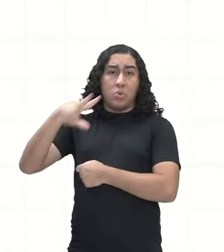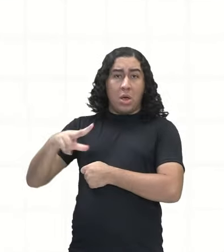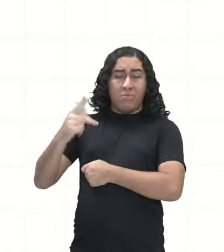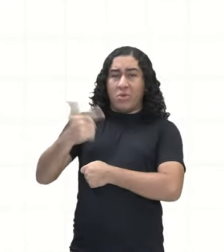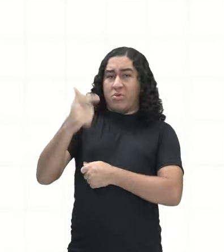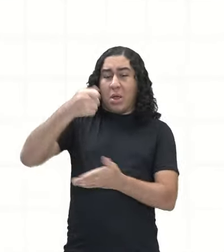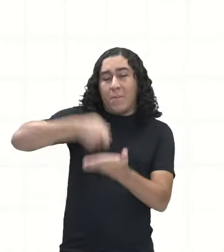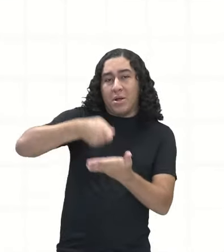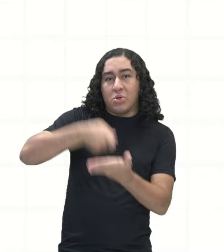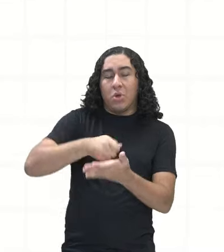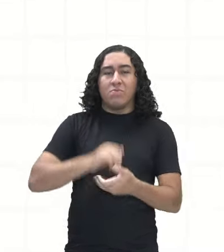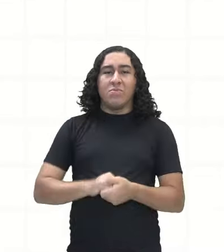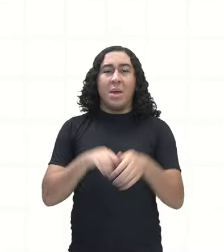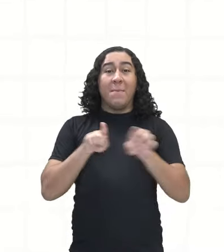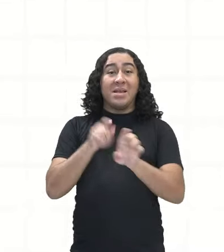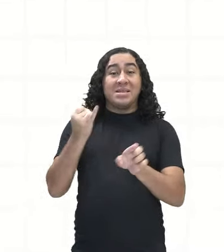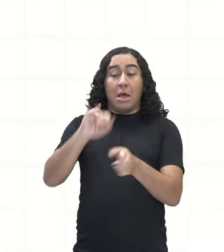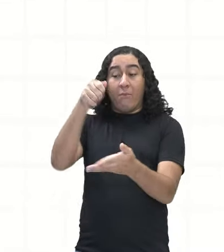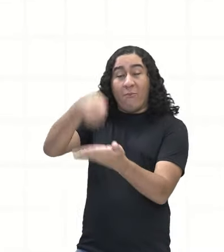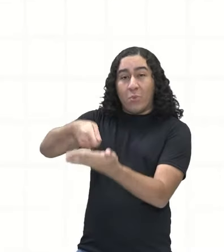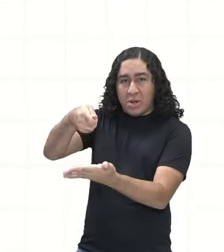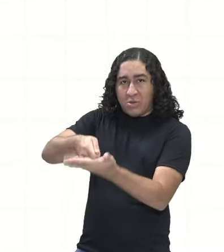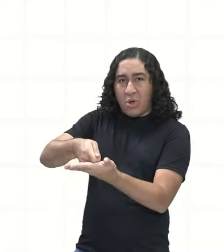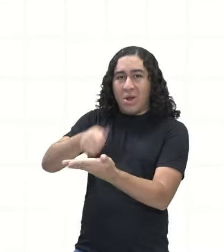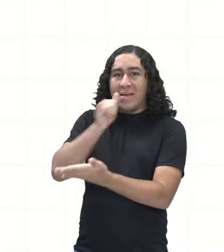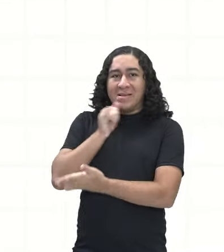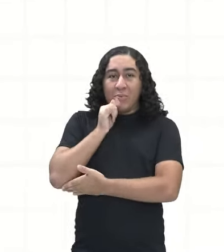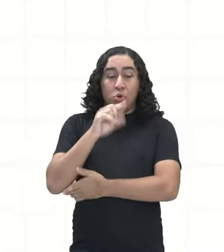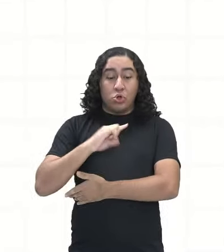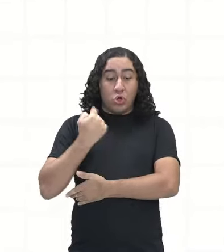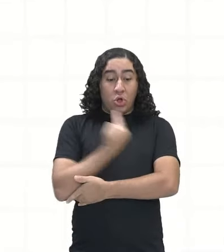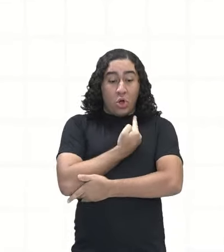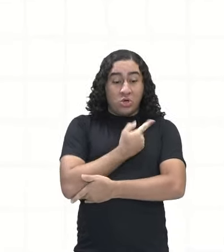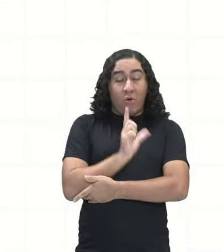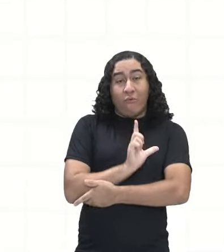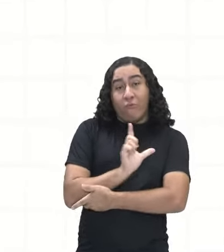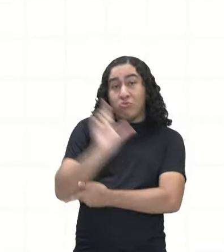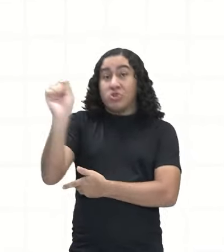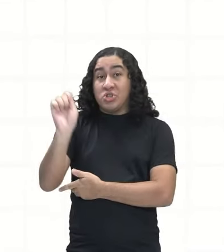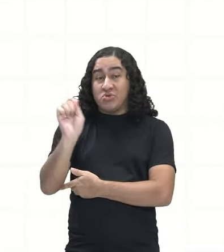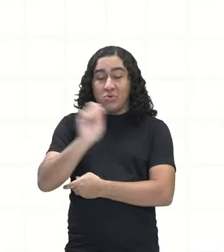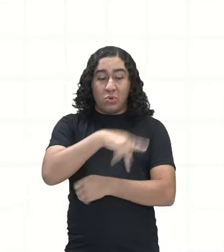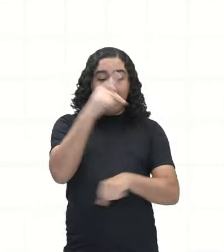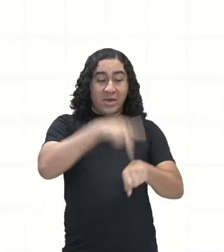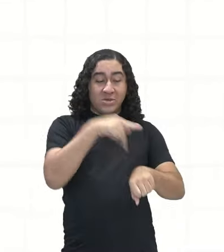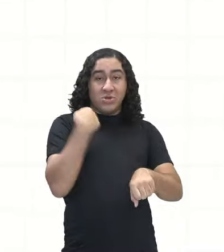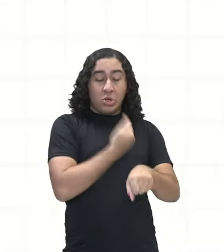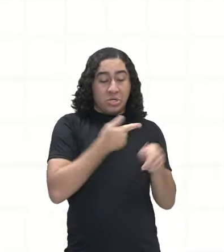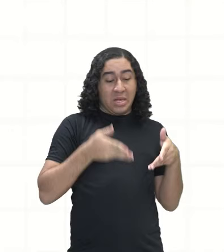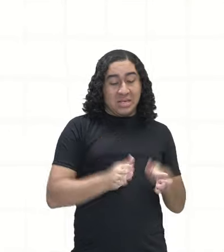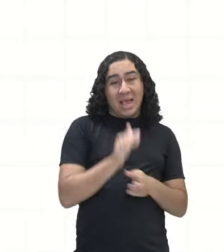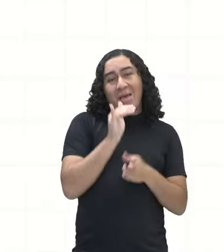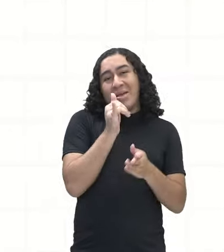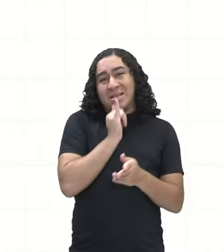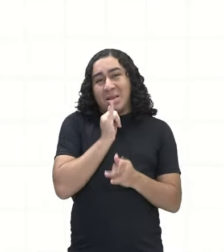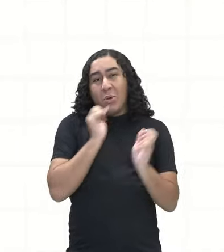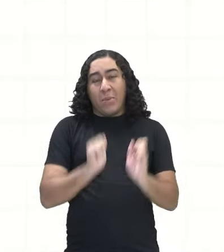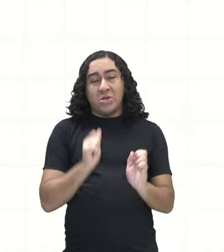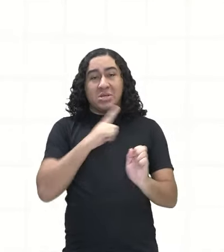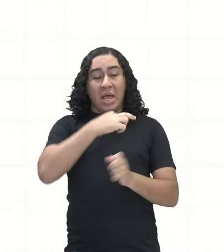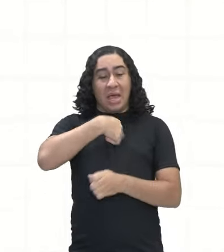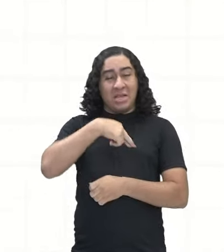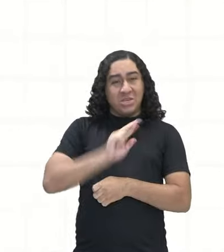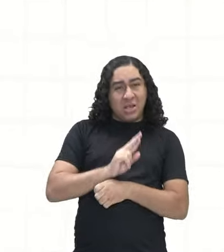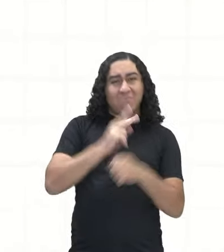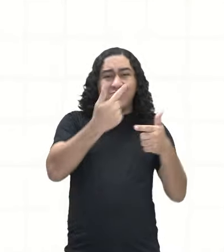tá bom e a migração forçada que é quando a gente deixa o local da gente por uma série de fatores inclusive perseguição religiosa perseguição